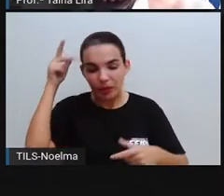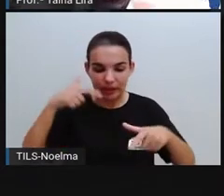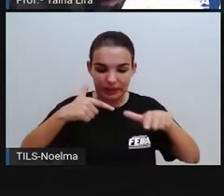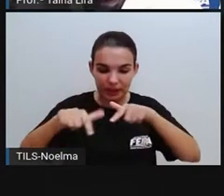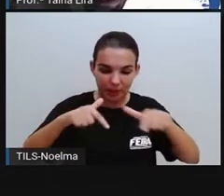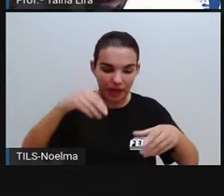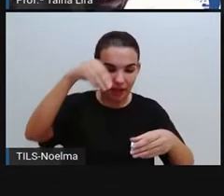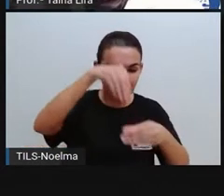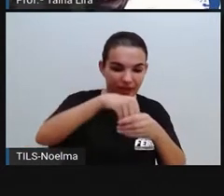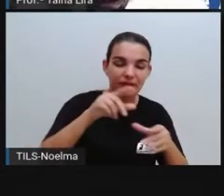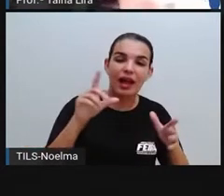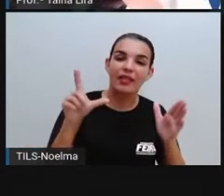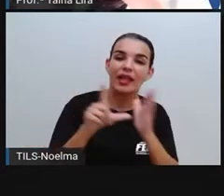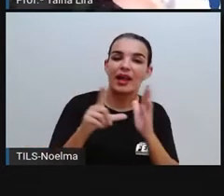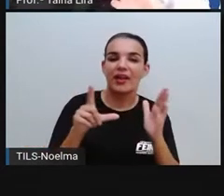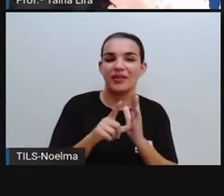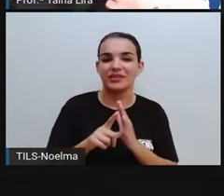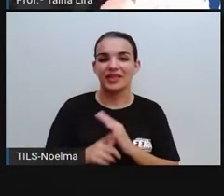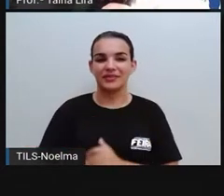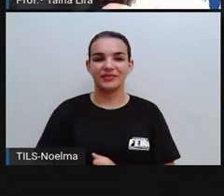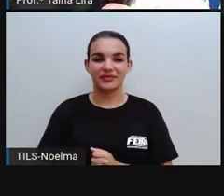Então,